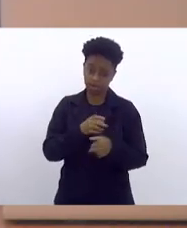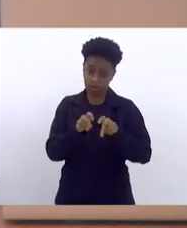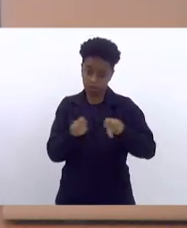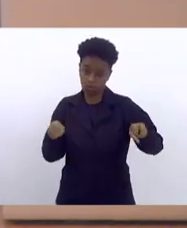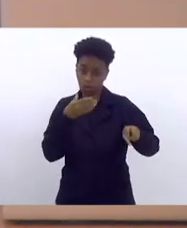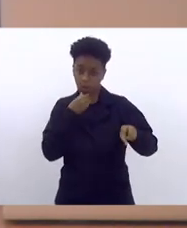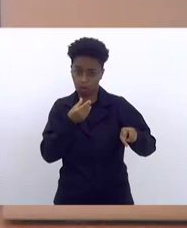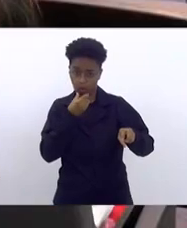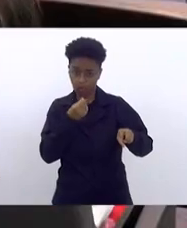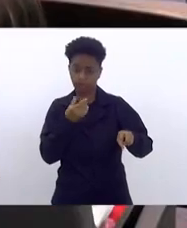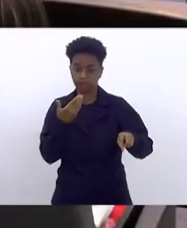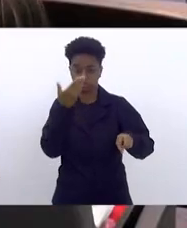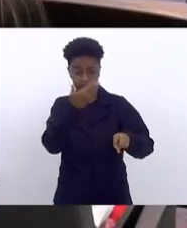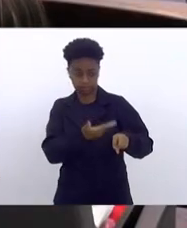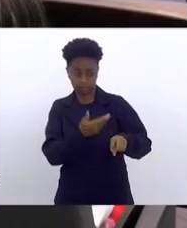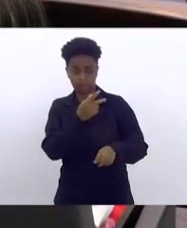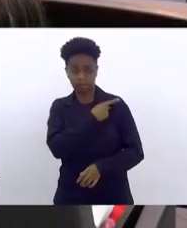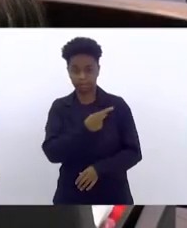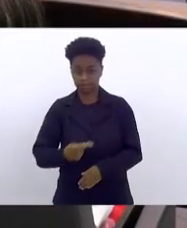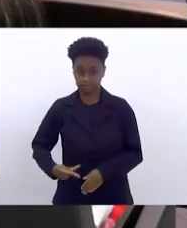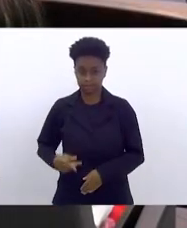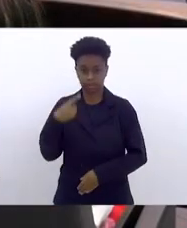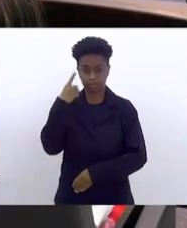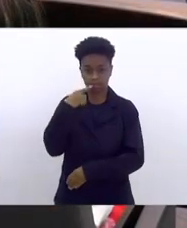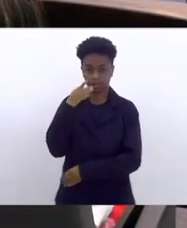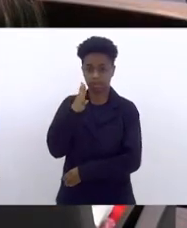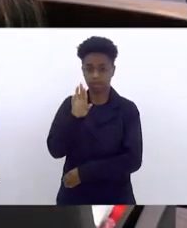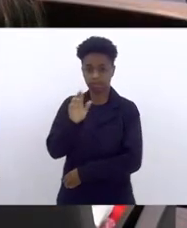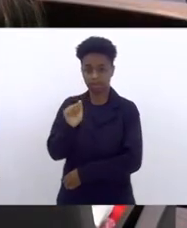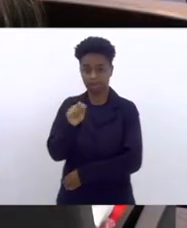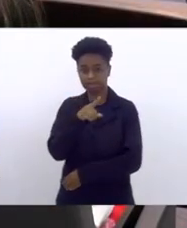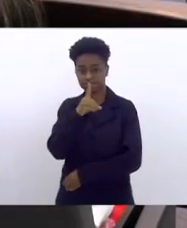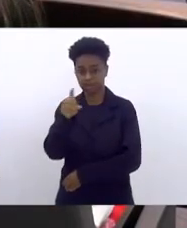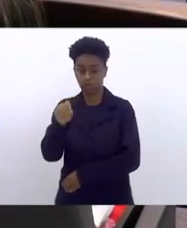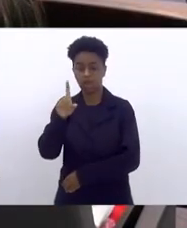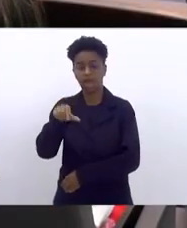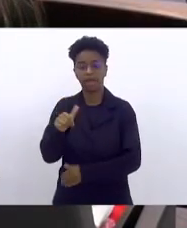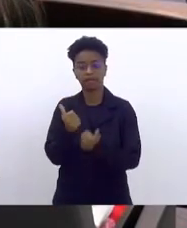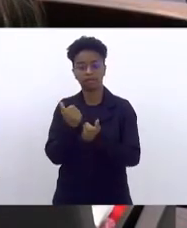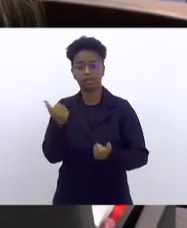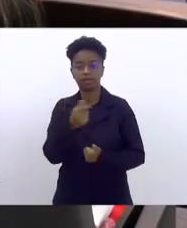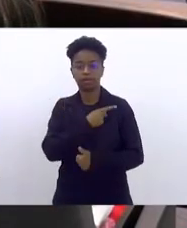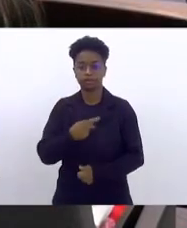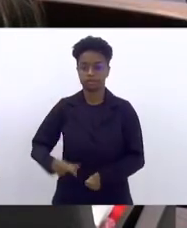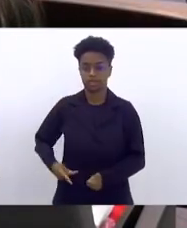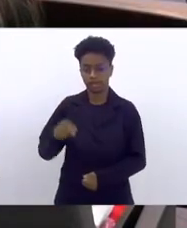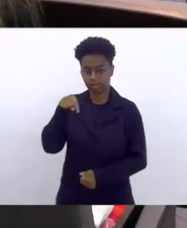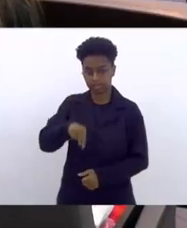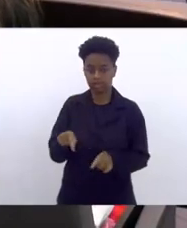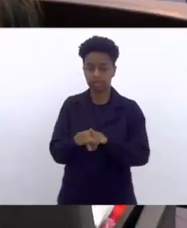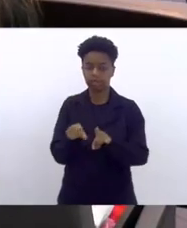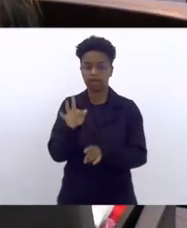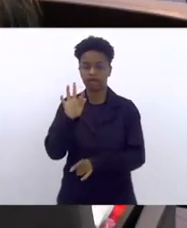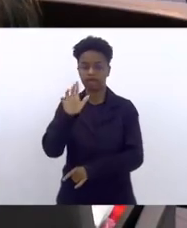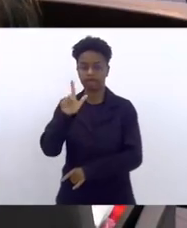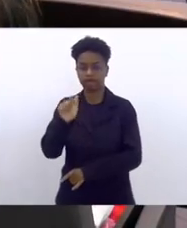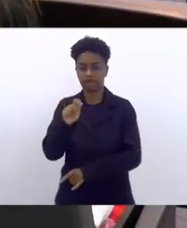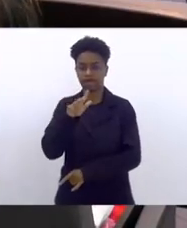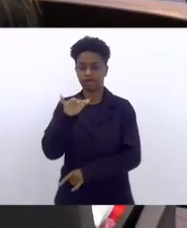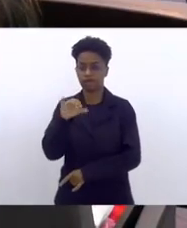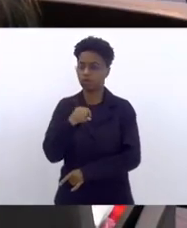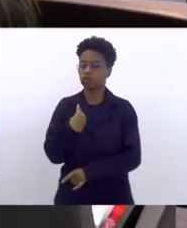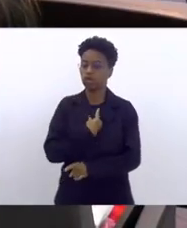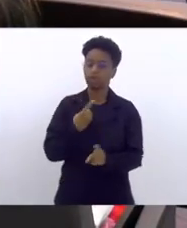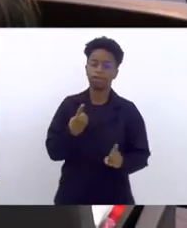pessoa do nosso presidente o deputado brasão que é o vice-presidente dessa casa deputado Flávio Serafim que a gente também se encontra em muitos